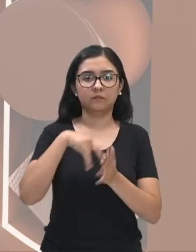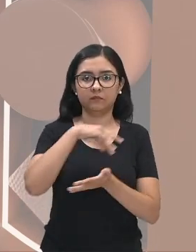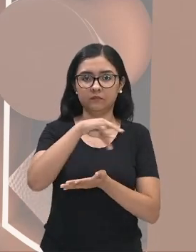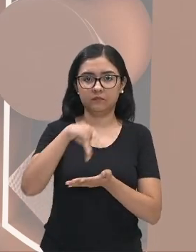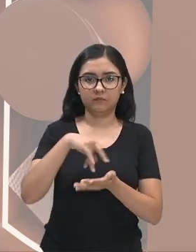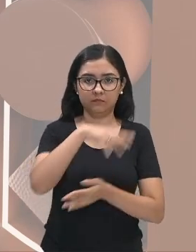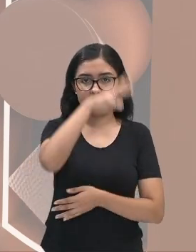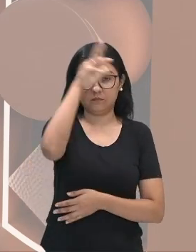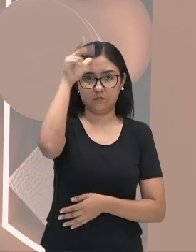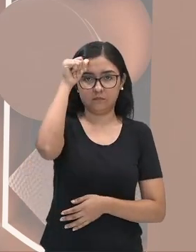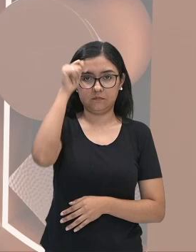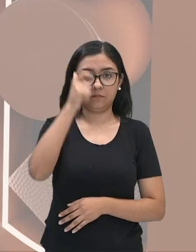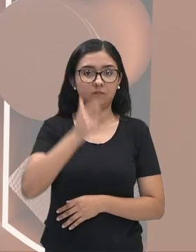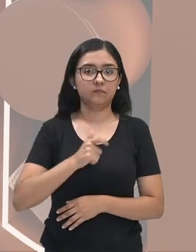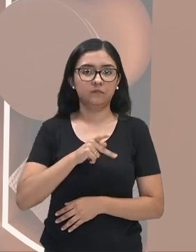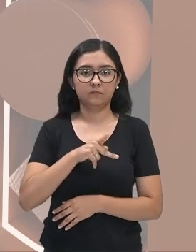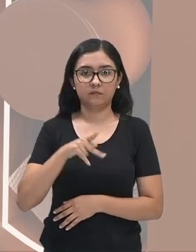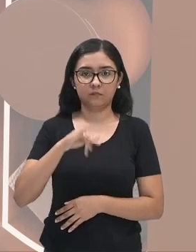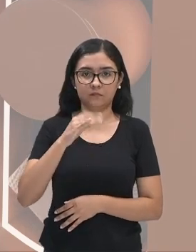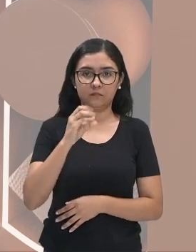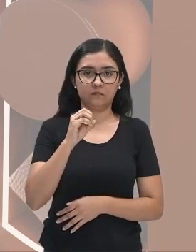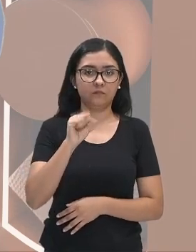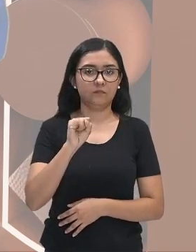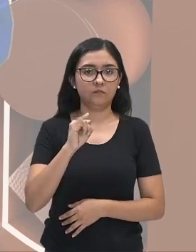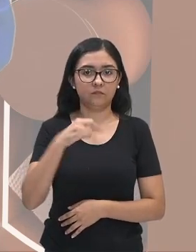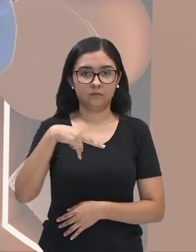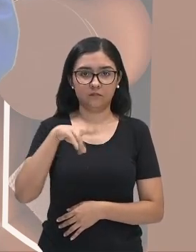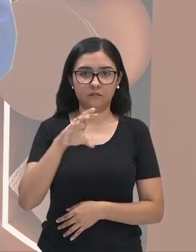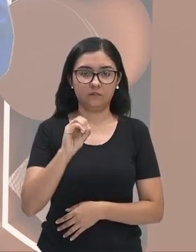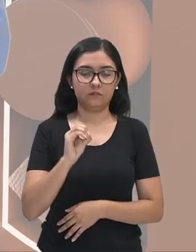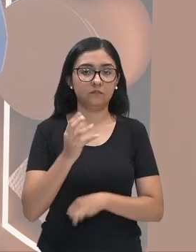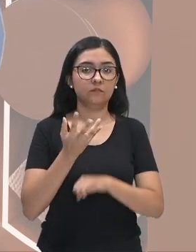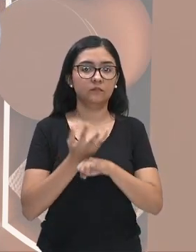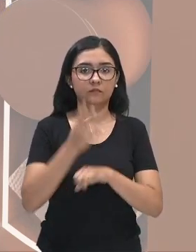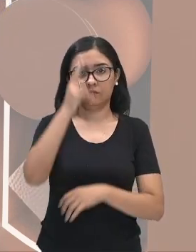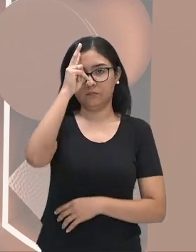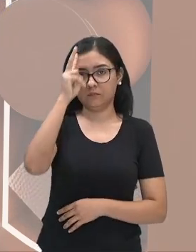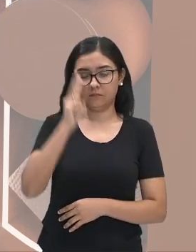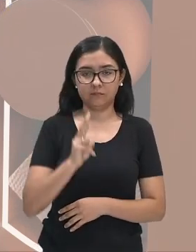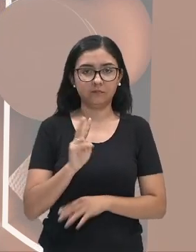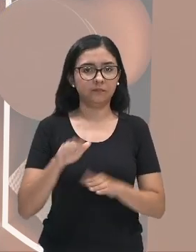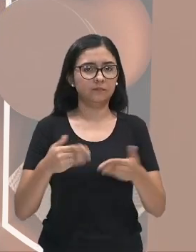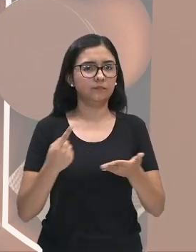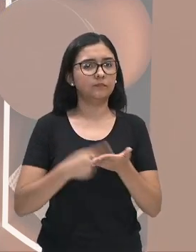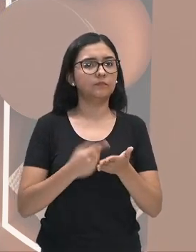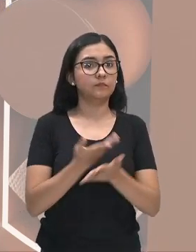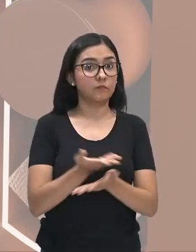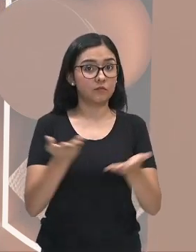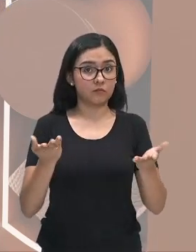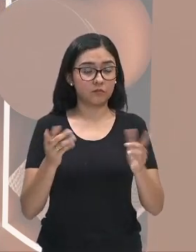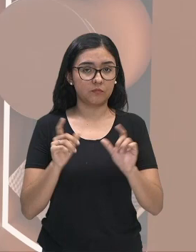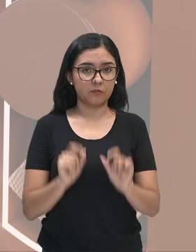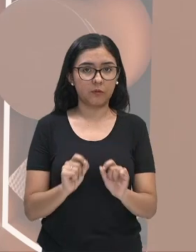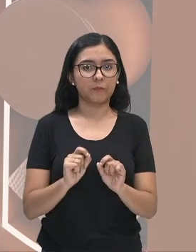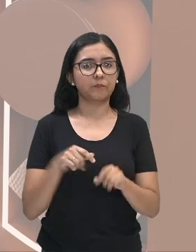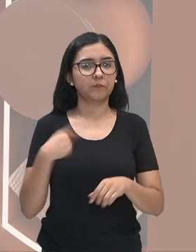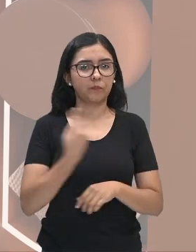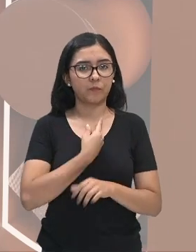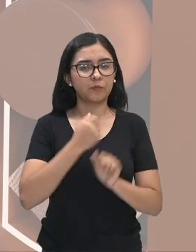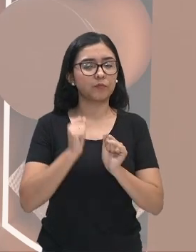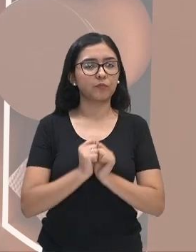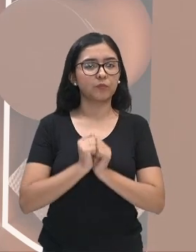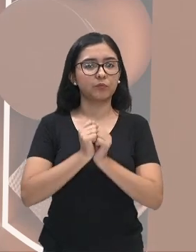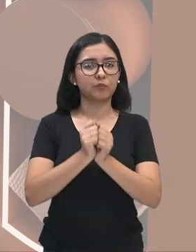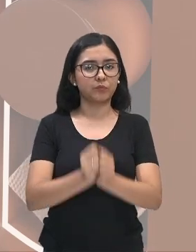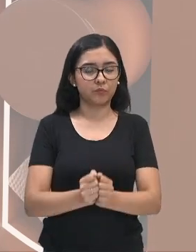do Amazonas. Eu sou o professor Josino Malagueta, do componente de História, e convido vocês a fazer uma viagem conosco